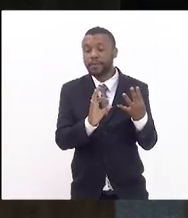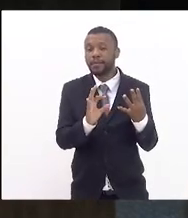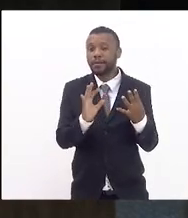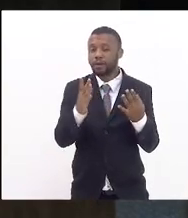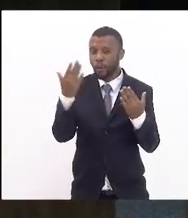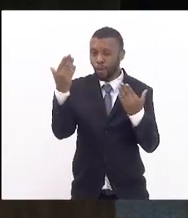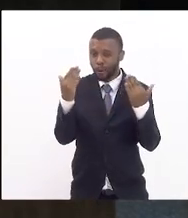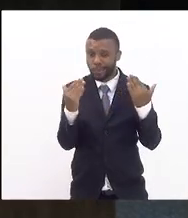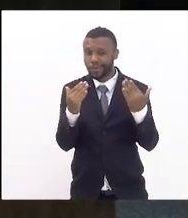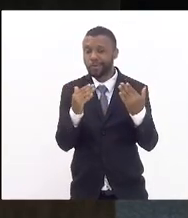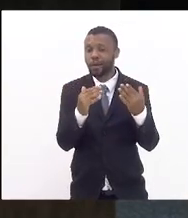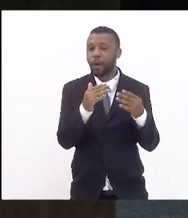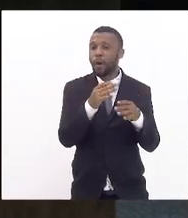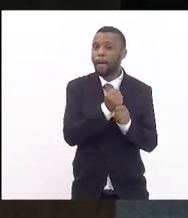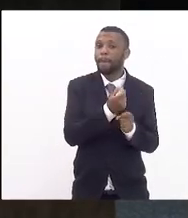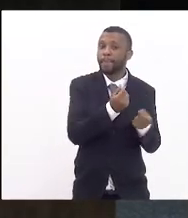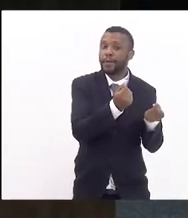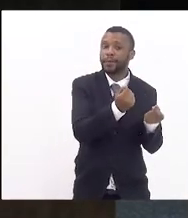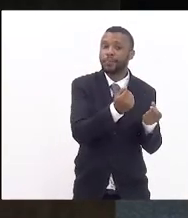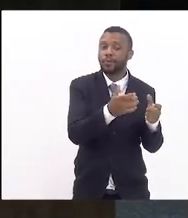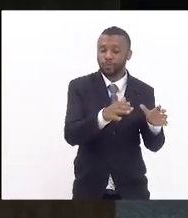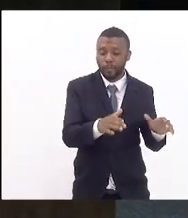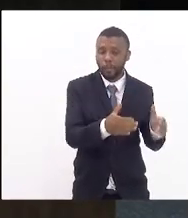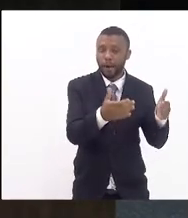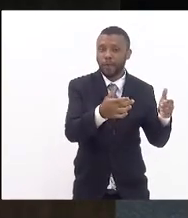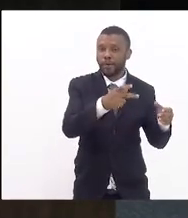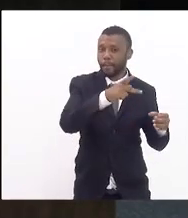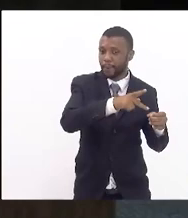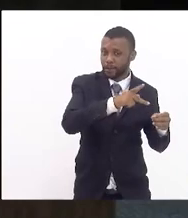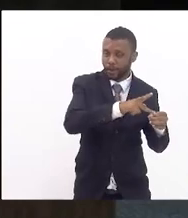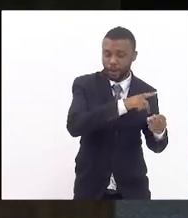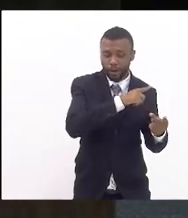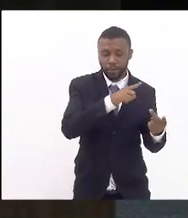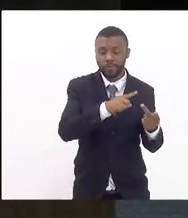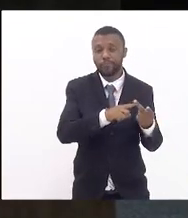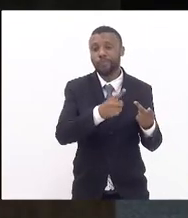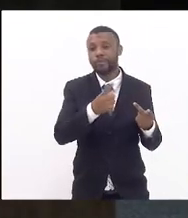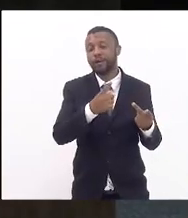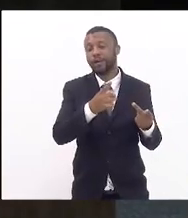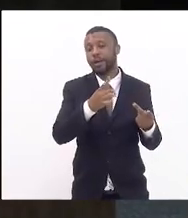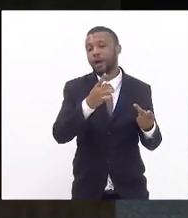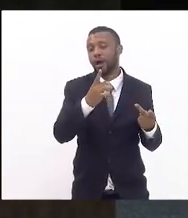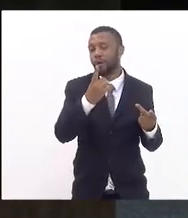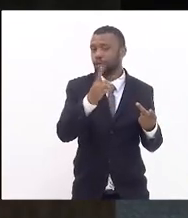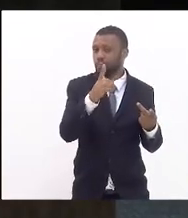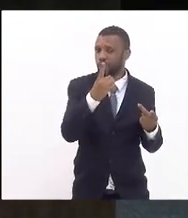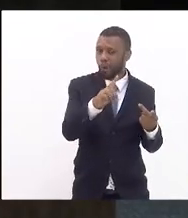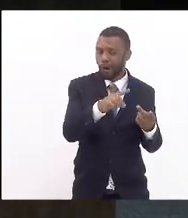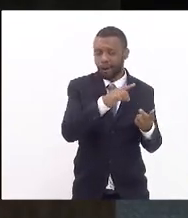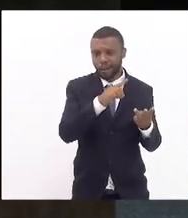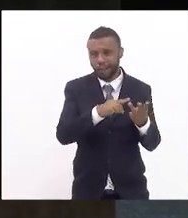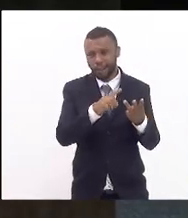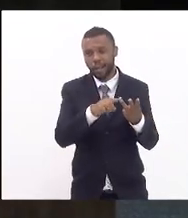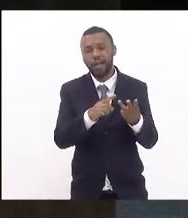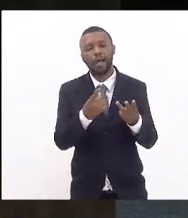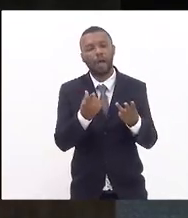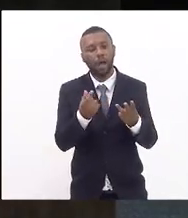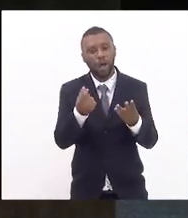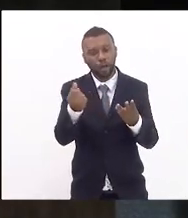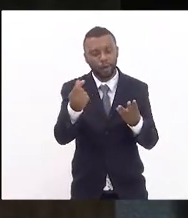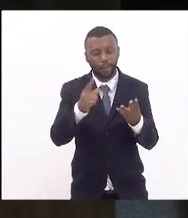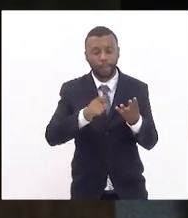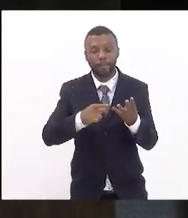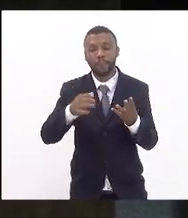dólar e produção. Então, trouxe em dólar a valor presente.